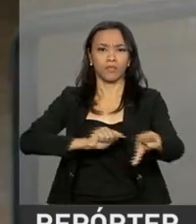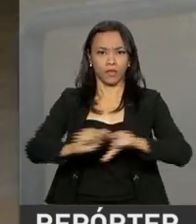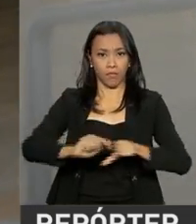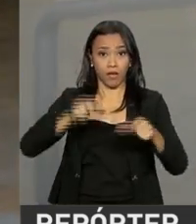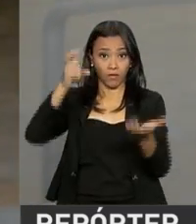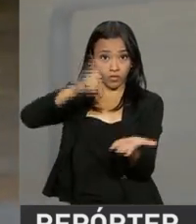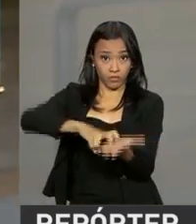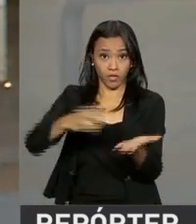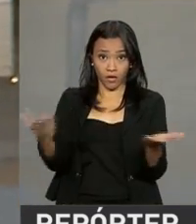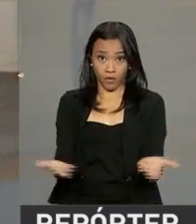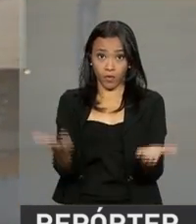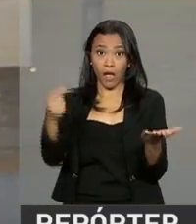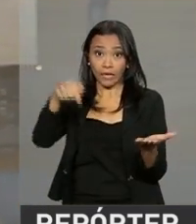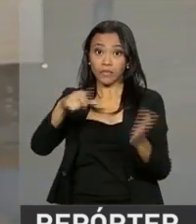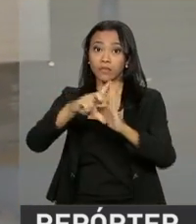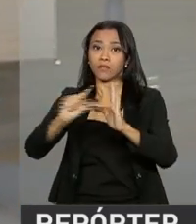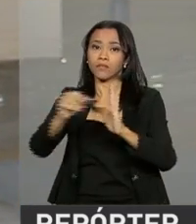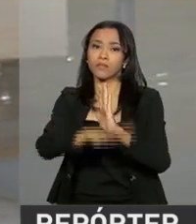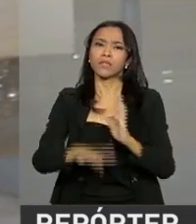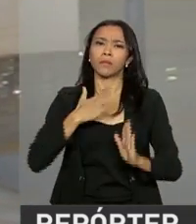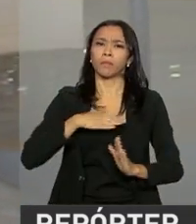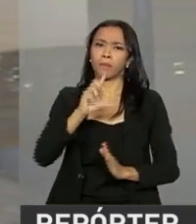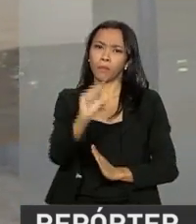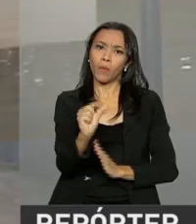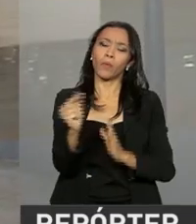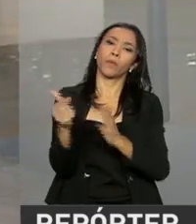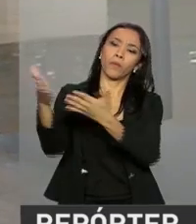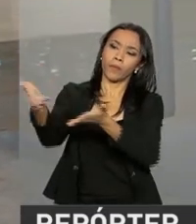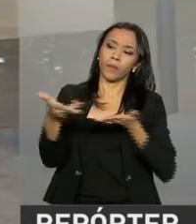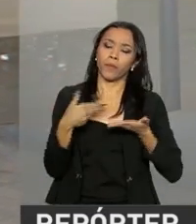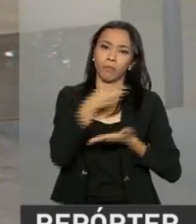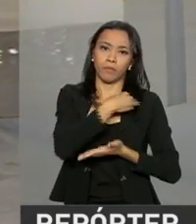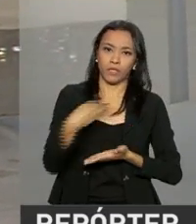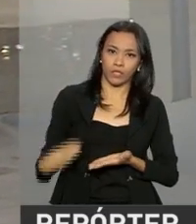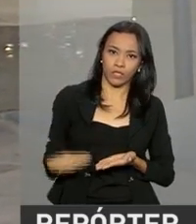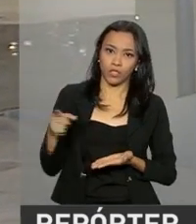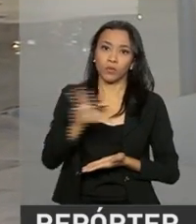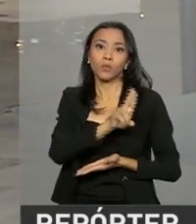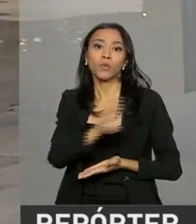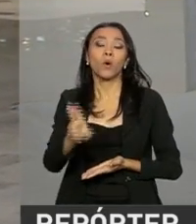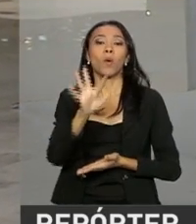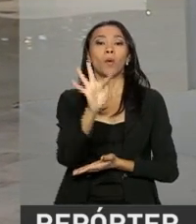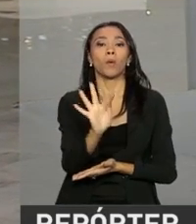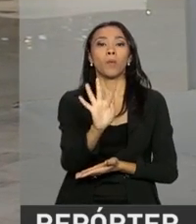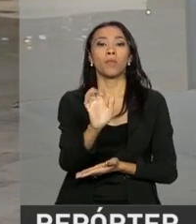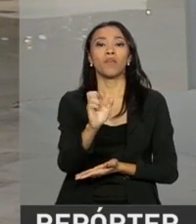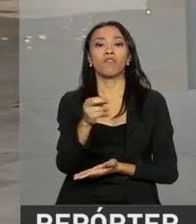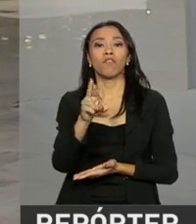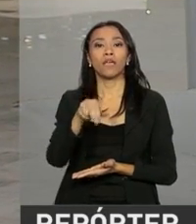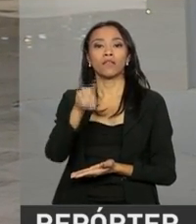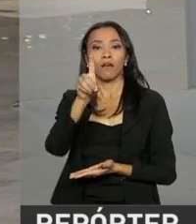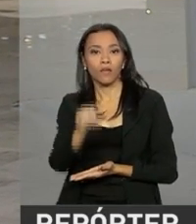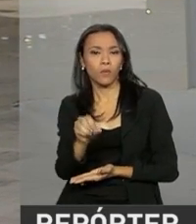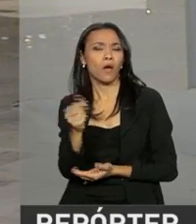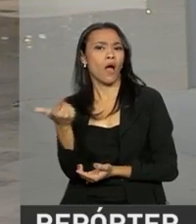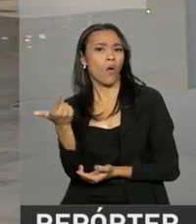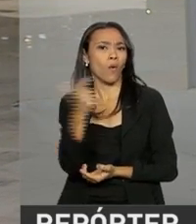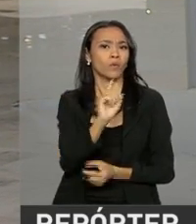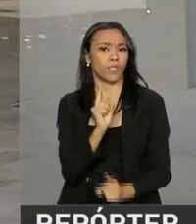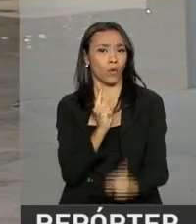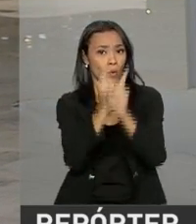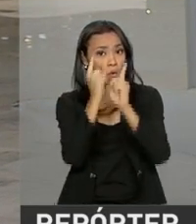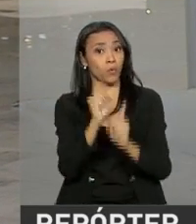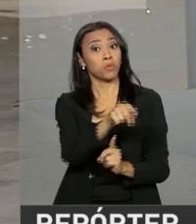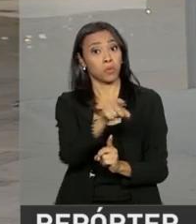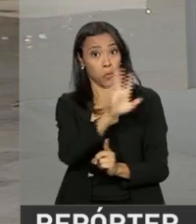do Planalto. Agora há pouco ele recebeu o ministro de Minas e Energia, Fernando Coelho Filho, e agora ele tem um encontro com os presidentes